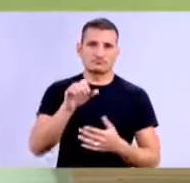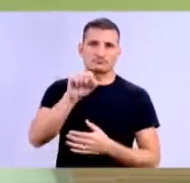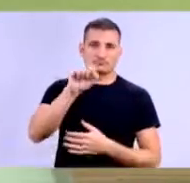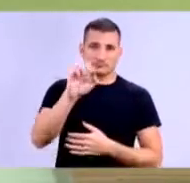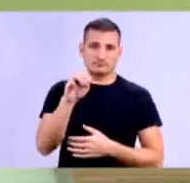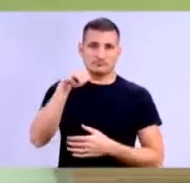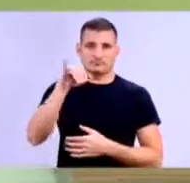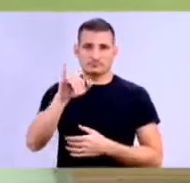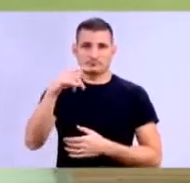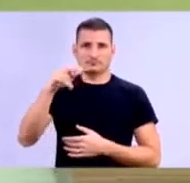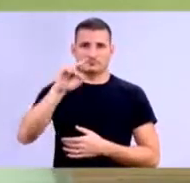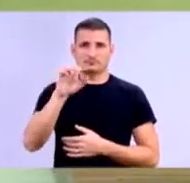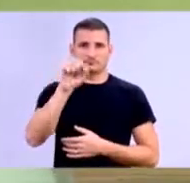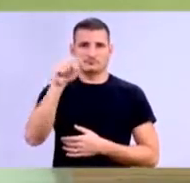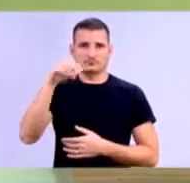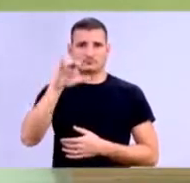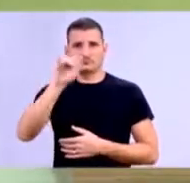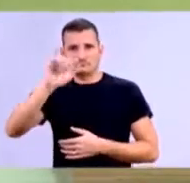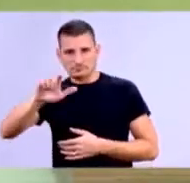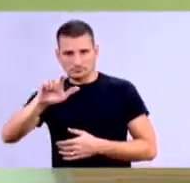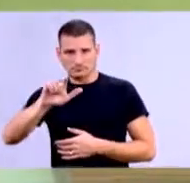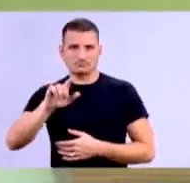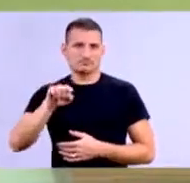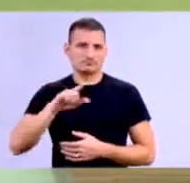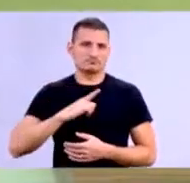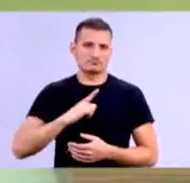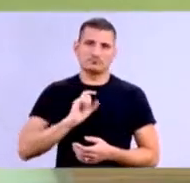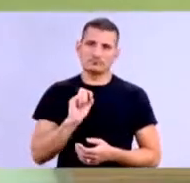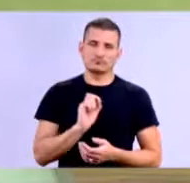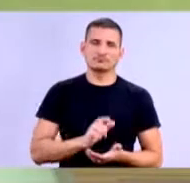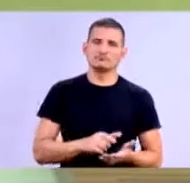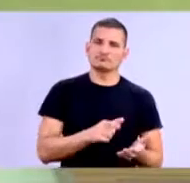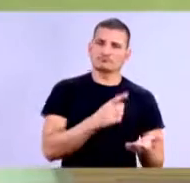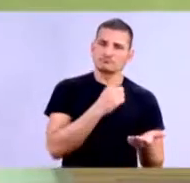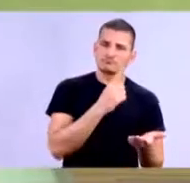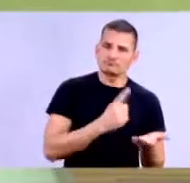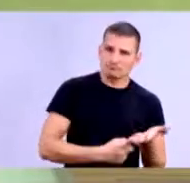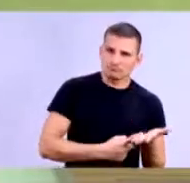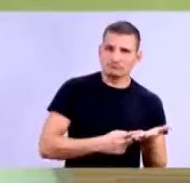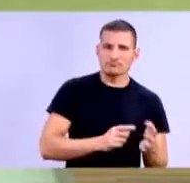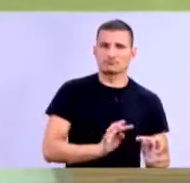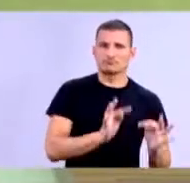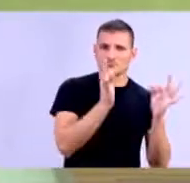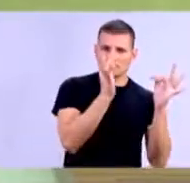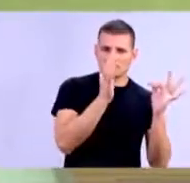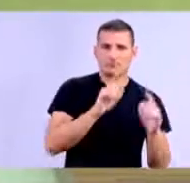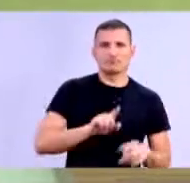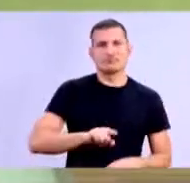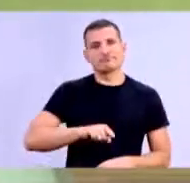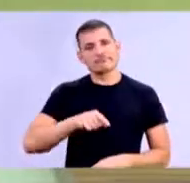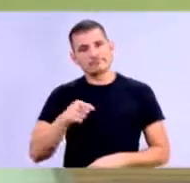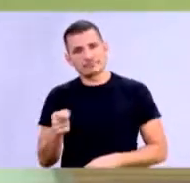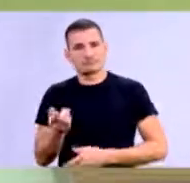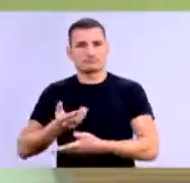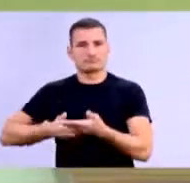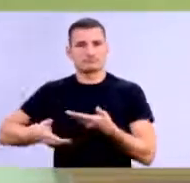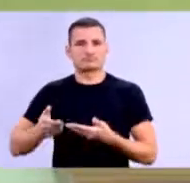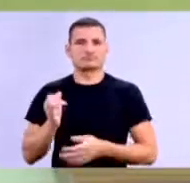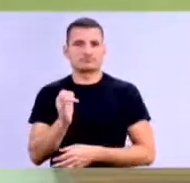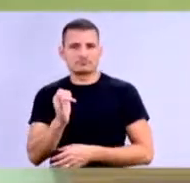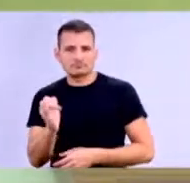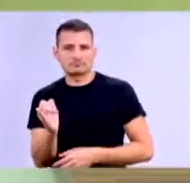semipresencial utiliza essa forma combinada das tecnologias, mas a interação com os